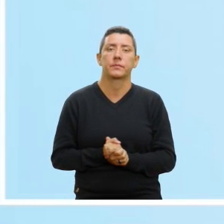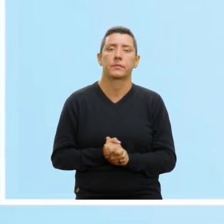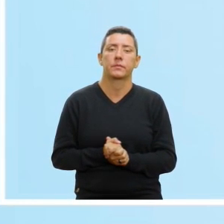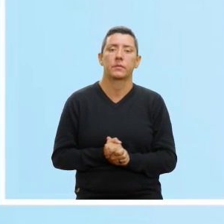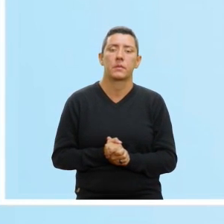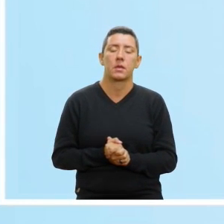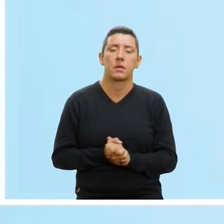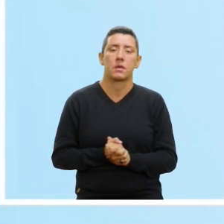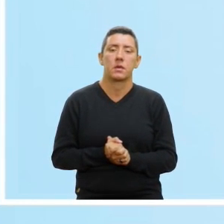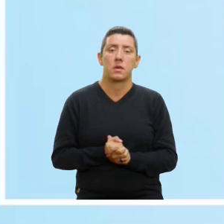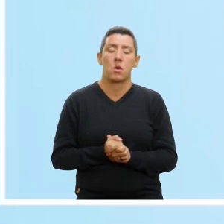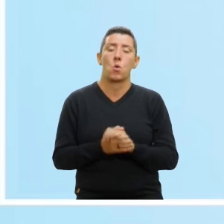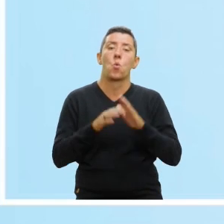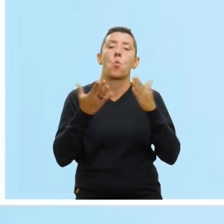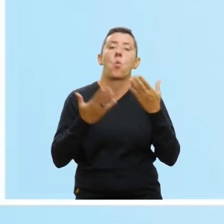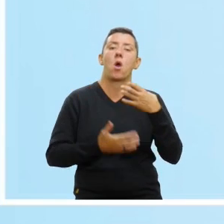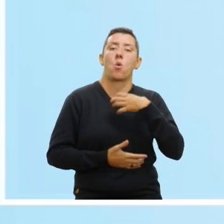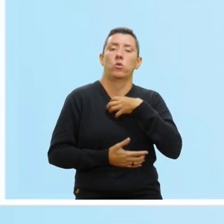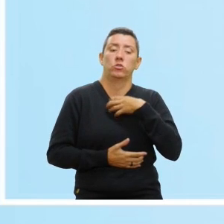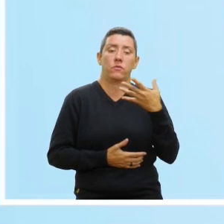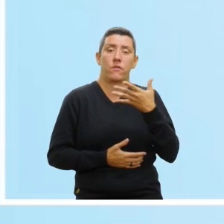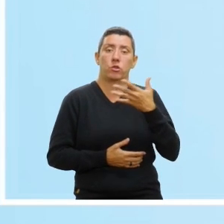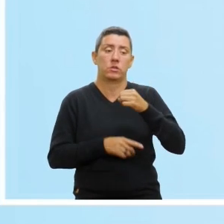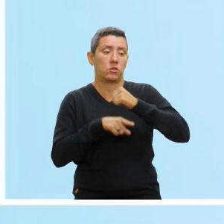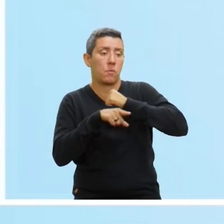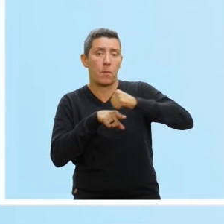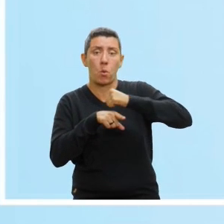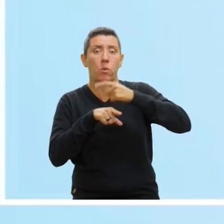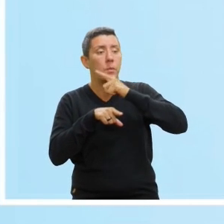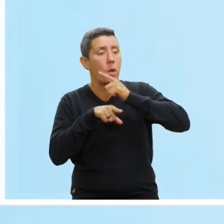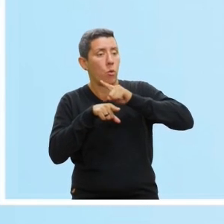a potência desses sinais, eles são maiores. Tá?